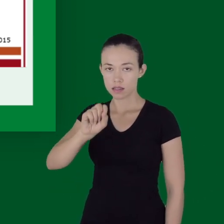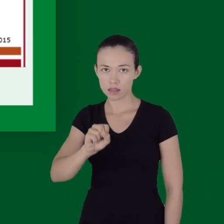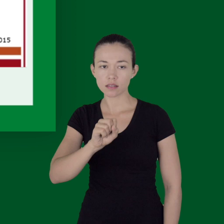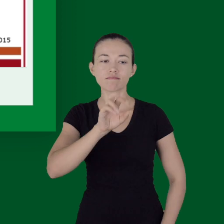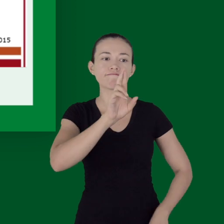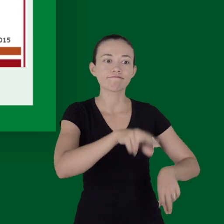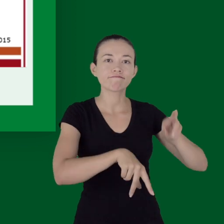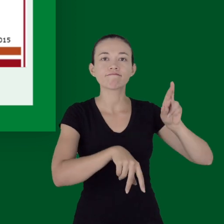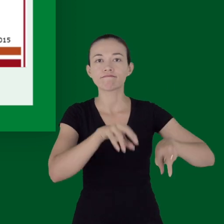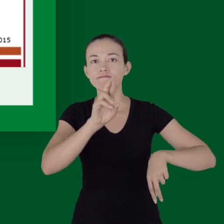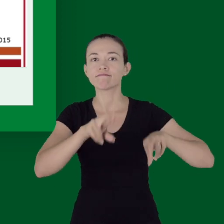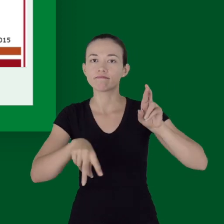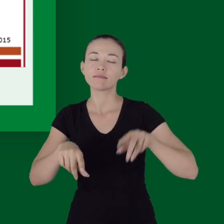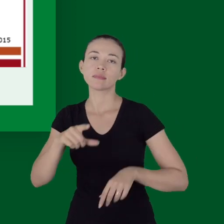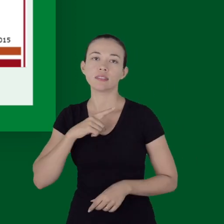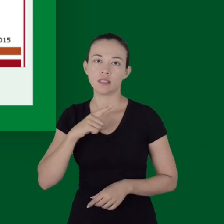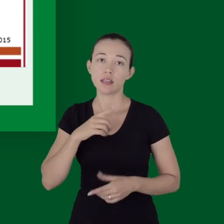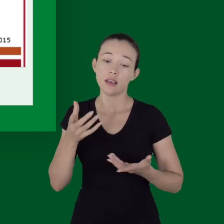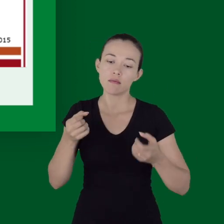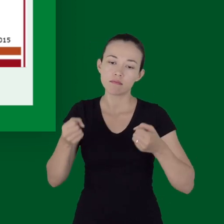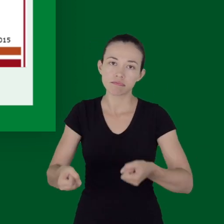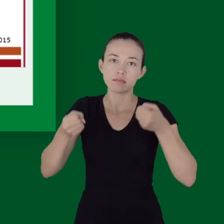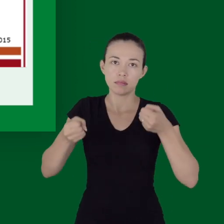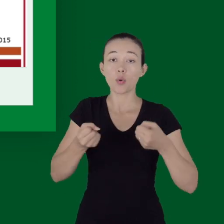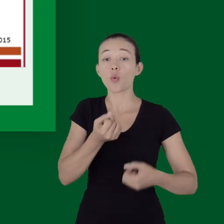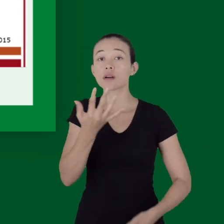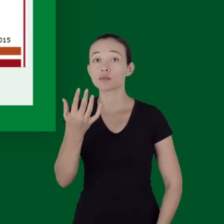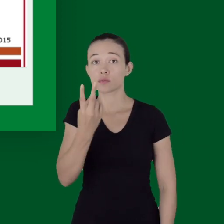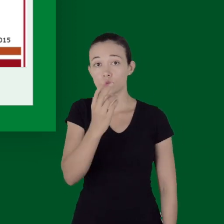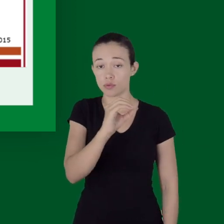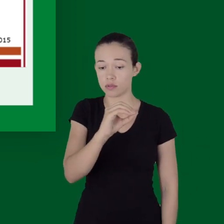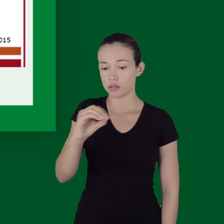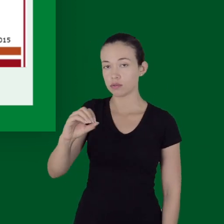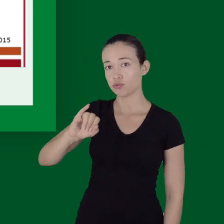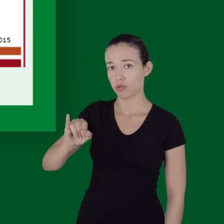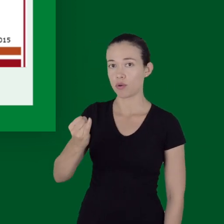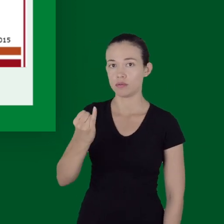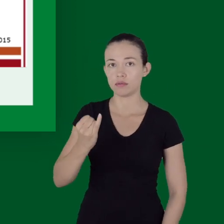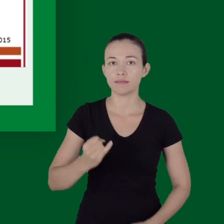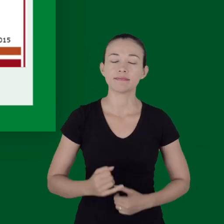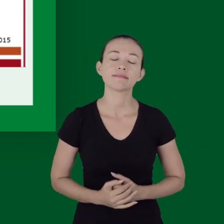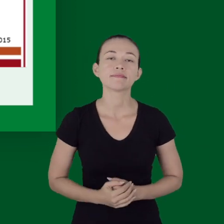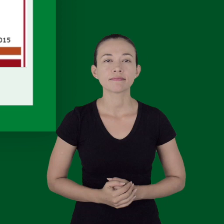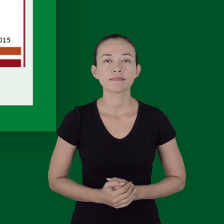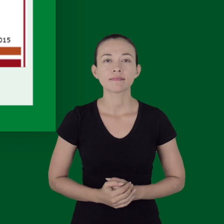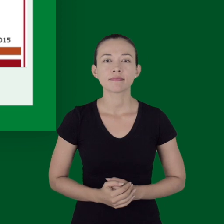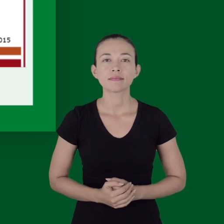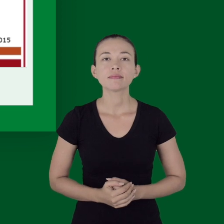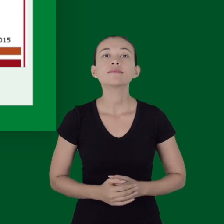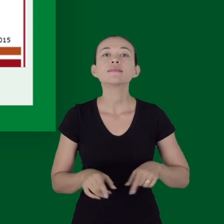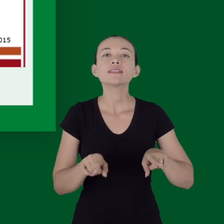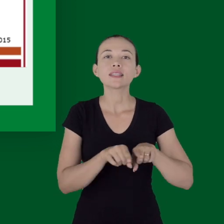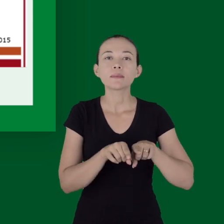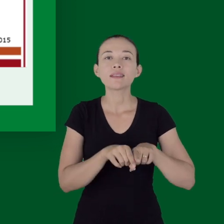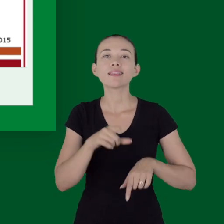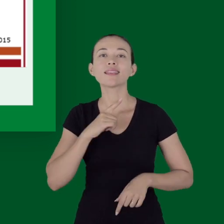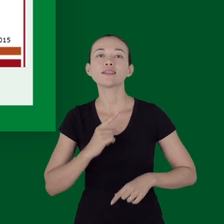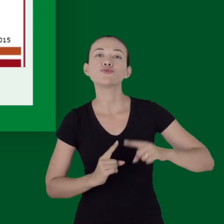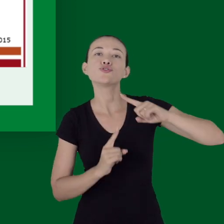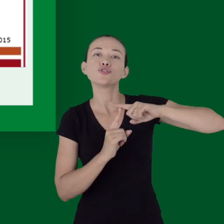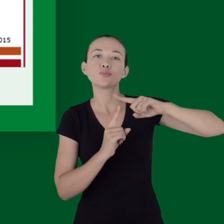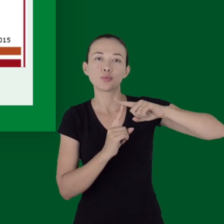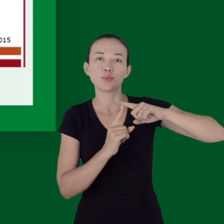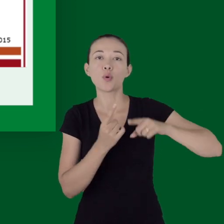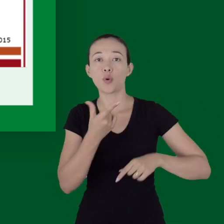um de um jeito. Aí a gente vai fazer a desfibrilação com 200 joules. Além disso, tem um tipo de